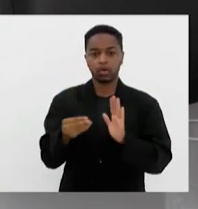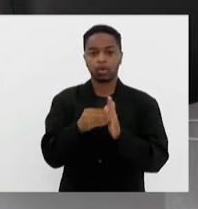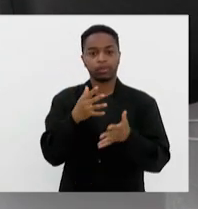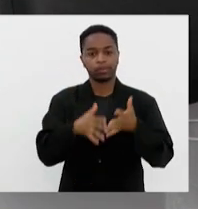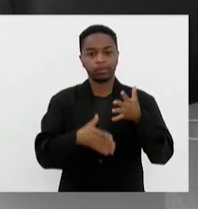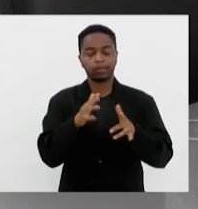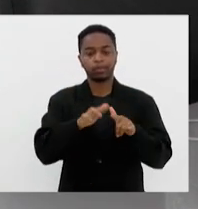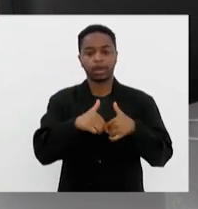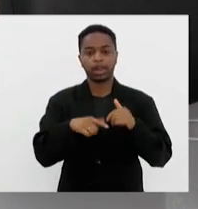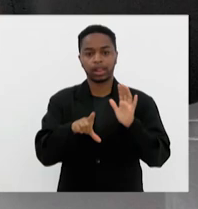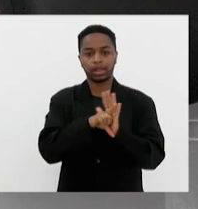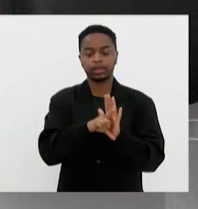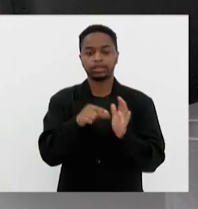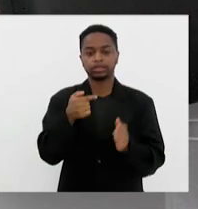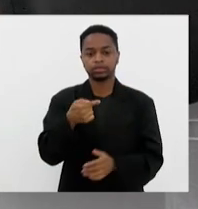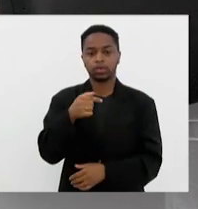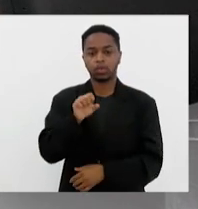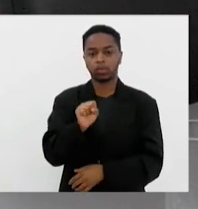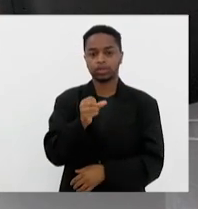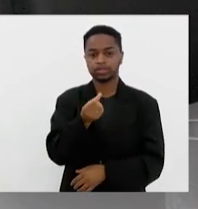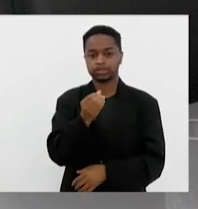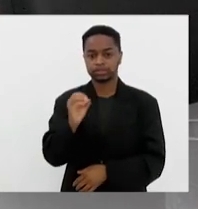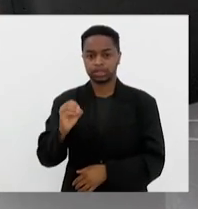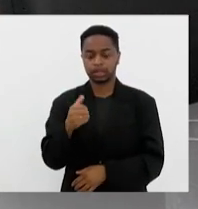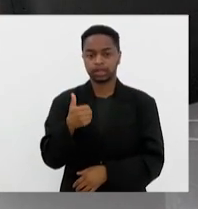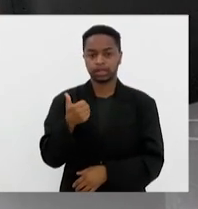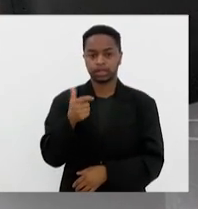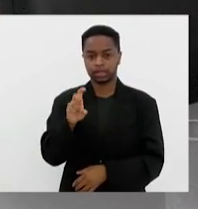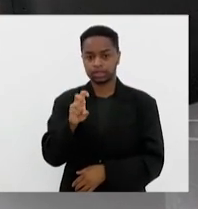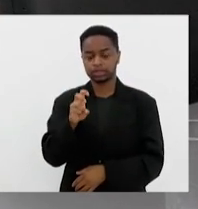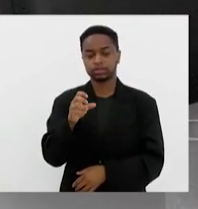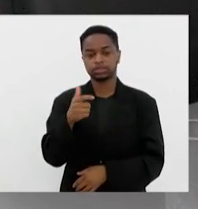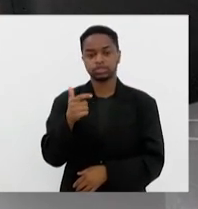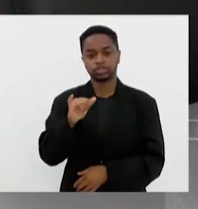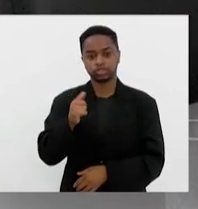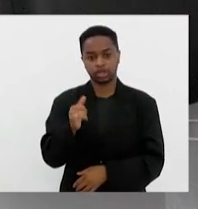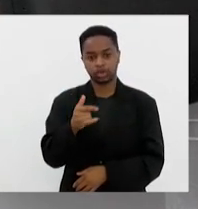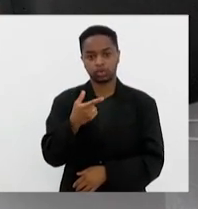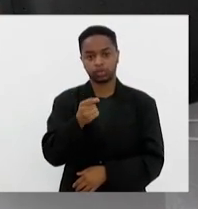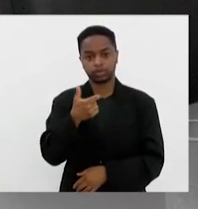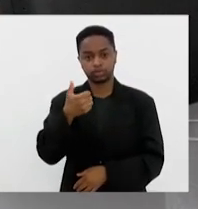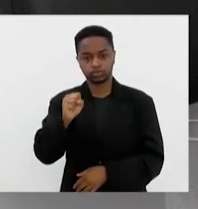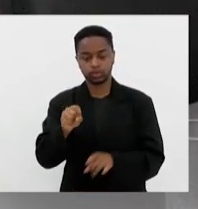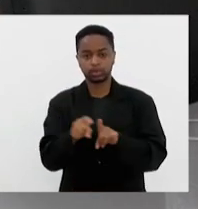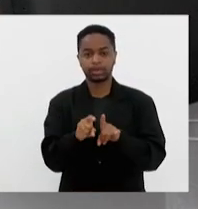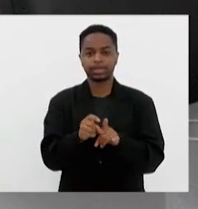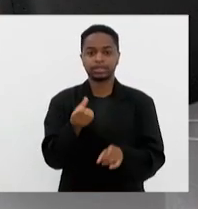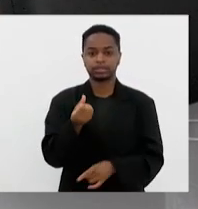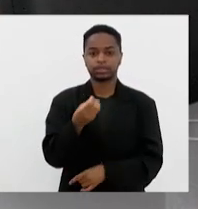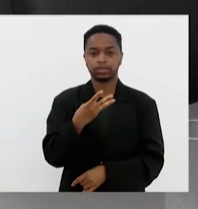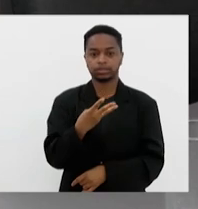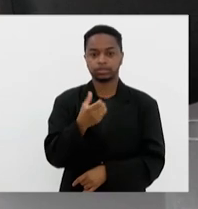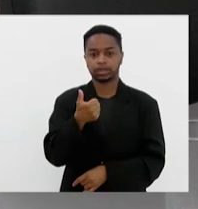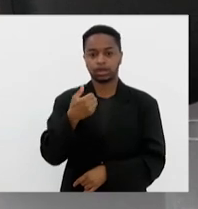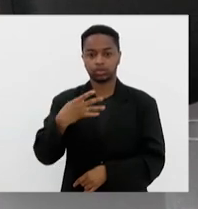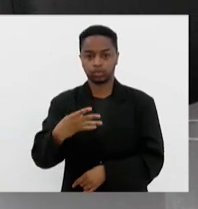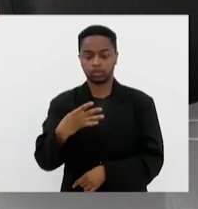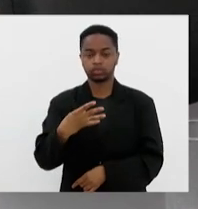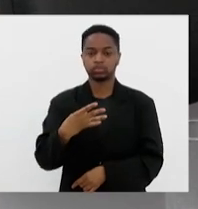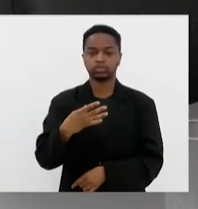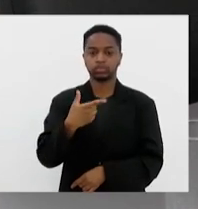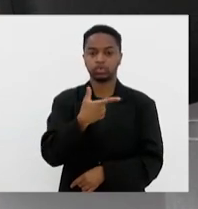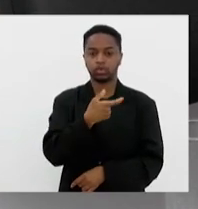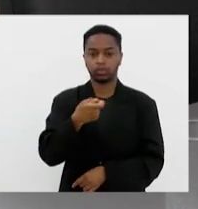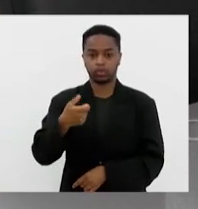razão da Lei 7.860, de 15 de janeiro de 2018, bem como da Lei 3.614, de 18 de julho de